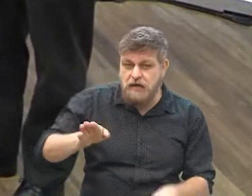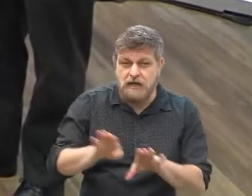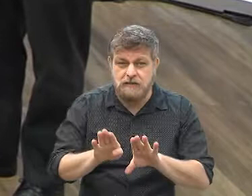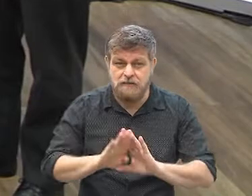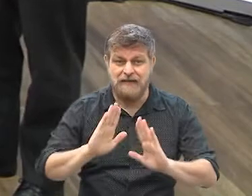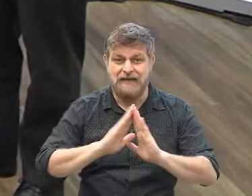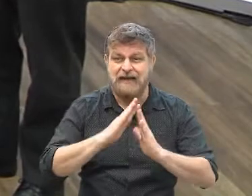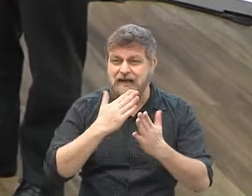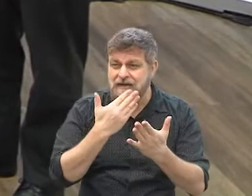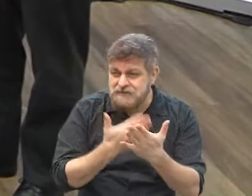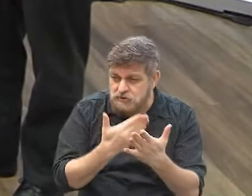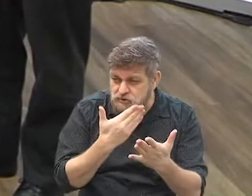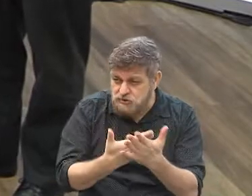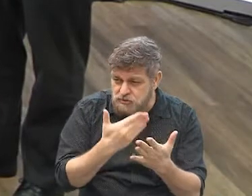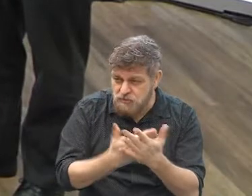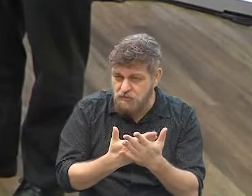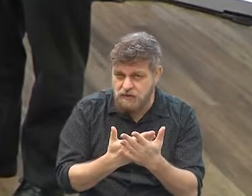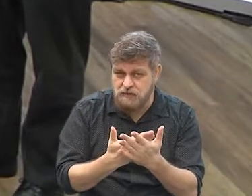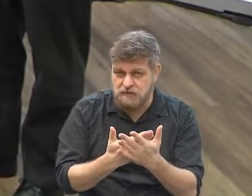das escolas